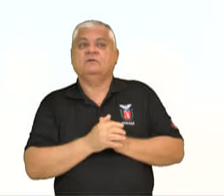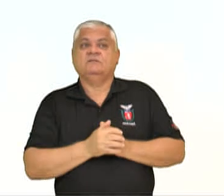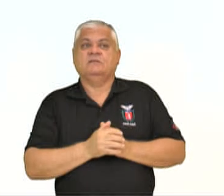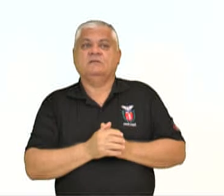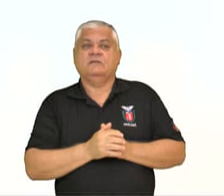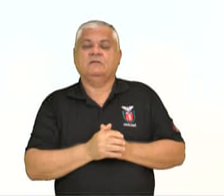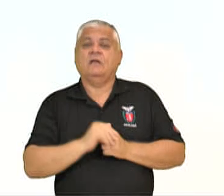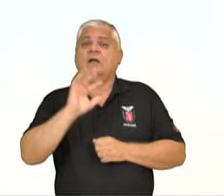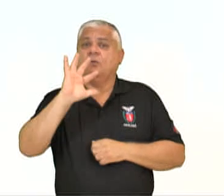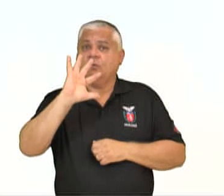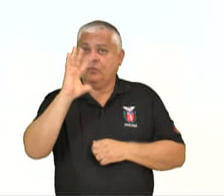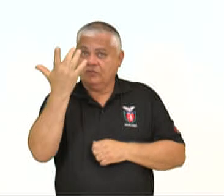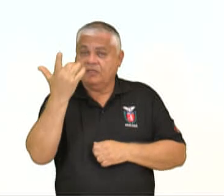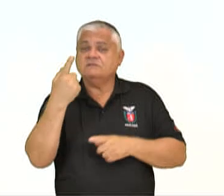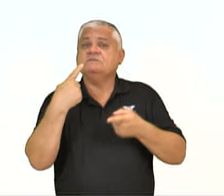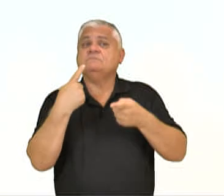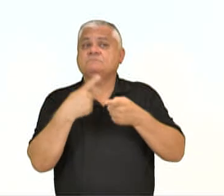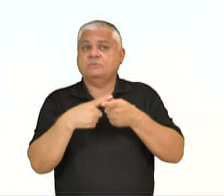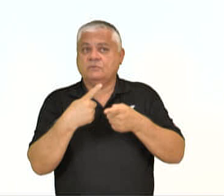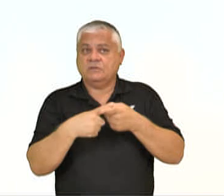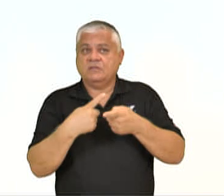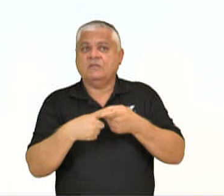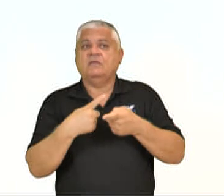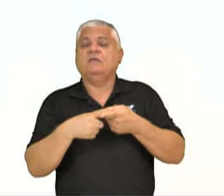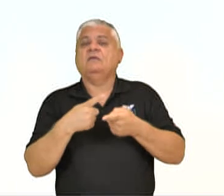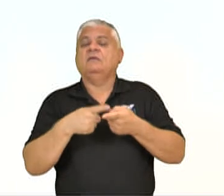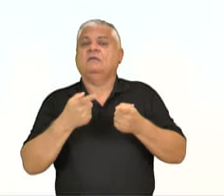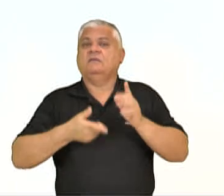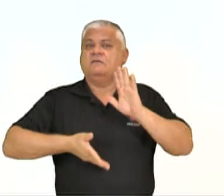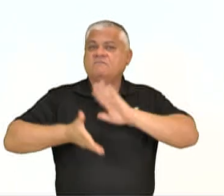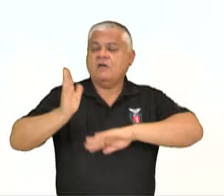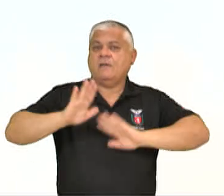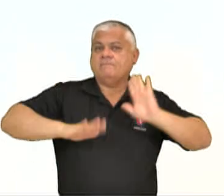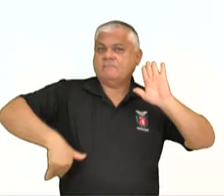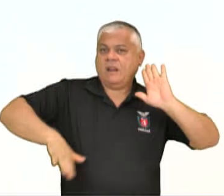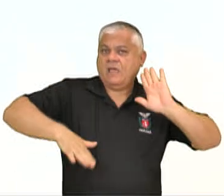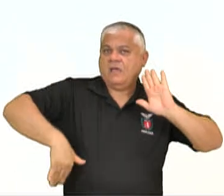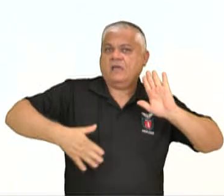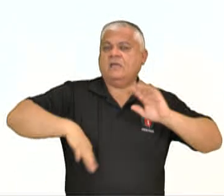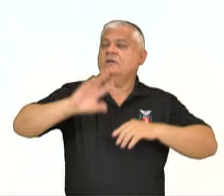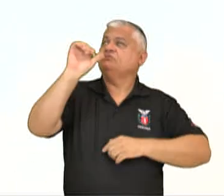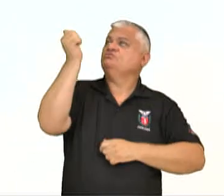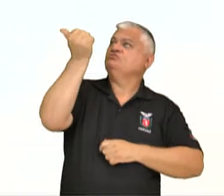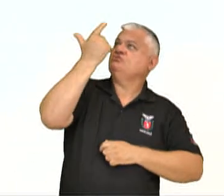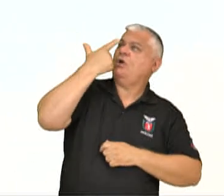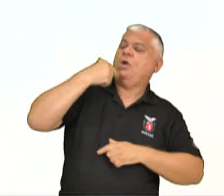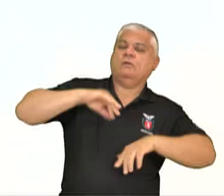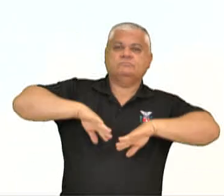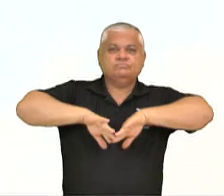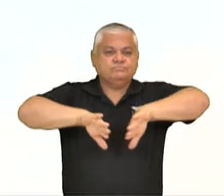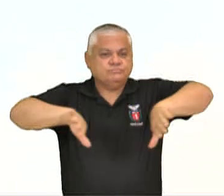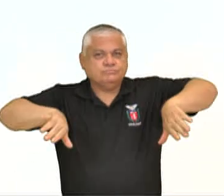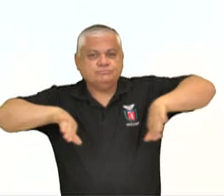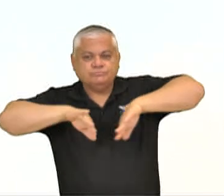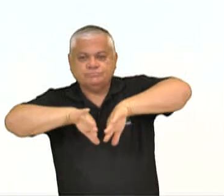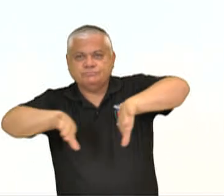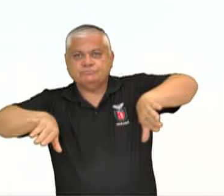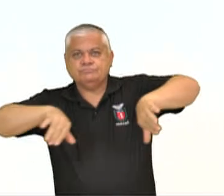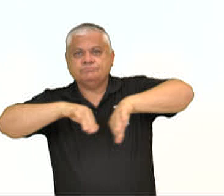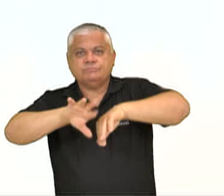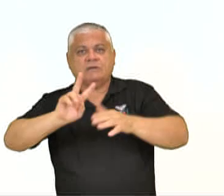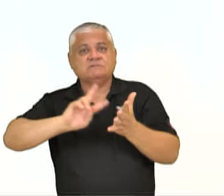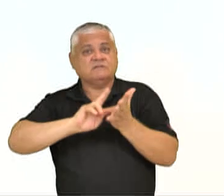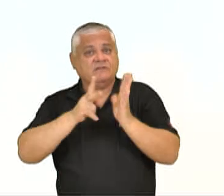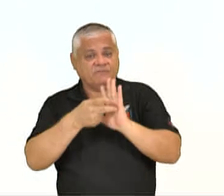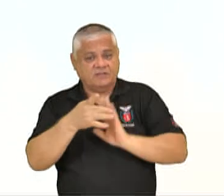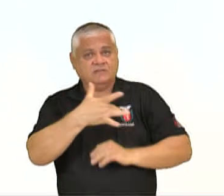que isso aconteceu, né, o fato de você ir à praia, pegar sol e dar um mergulho no mar é considerado